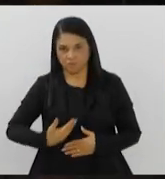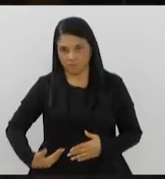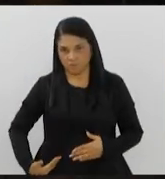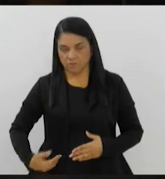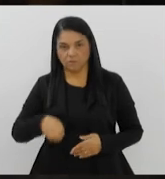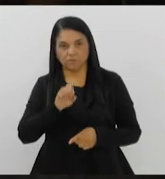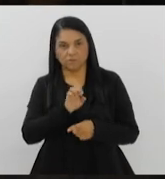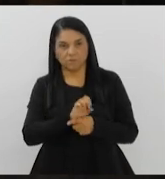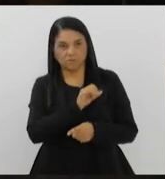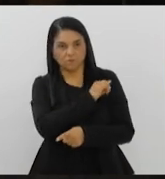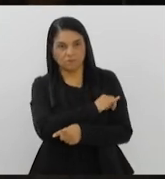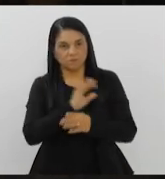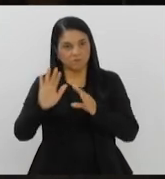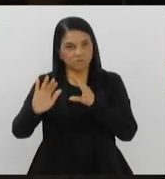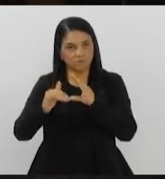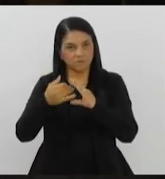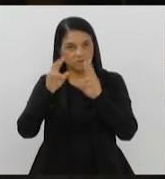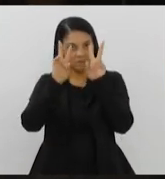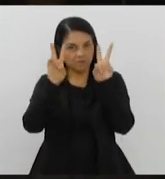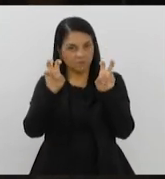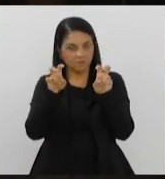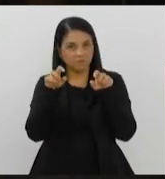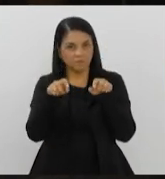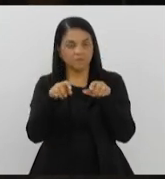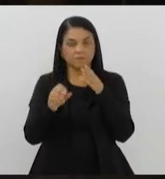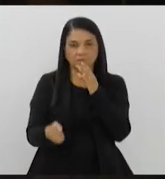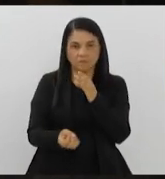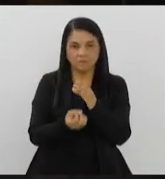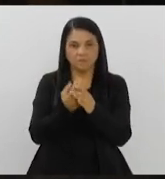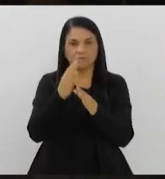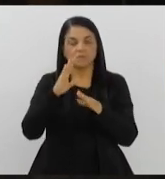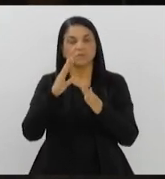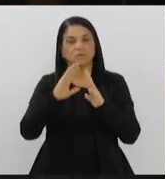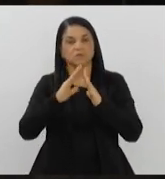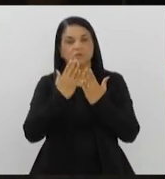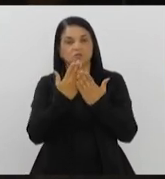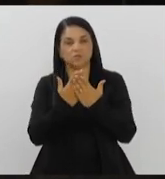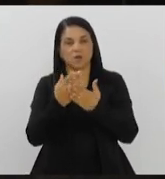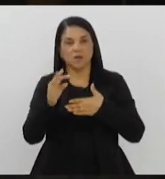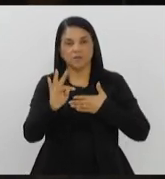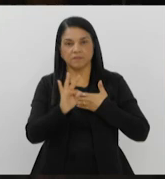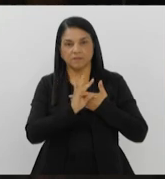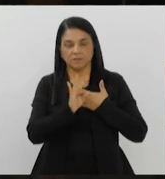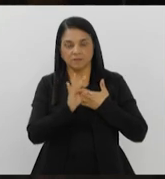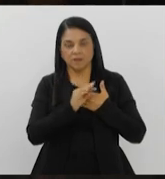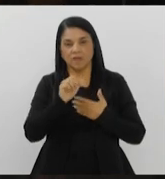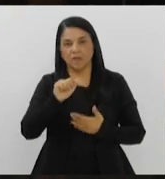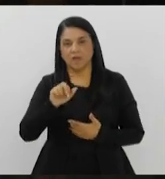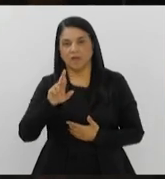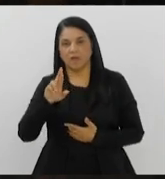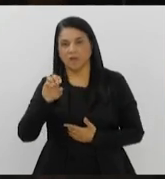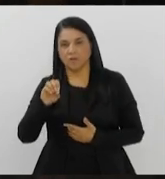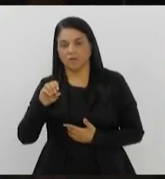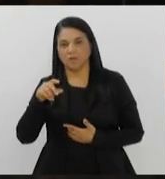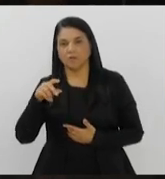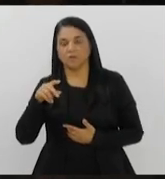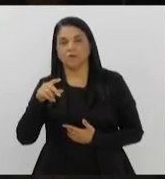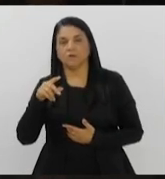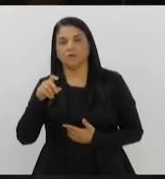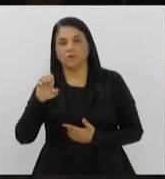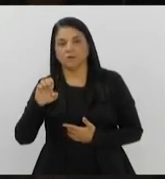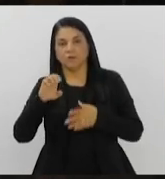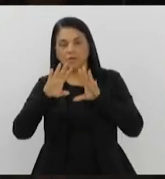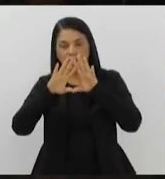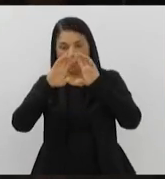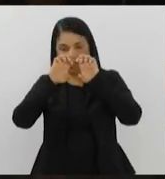Rio de Janeiro, envio de mensagem dispondo sobre a criação da Escola Técnica de Agroecologia e Meio Ambiente no âmbito